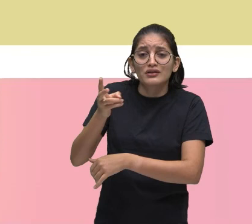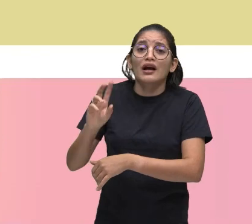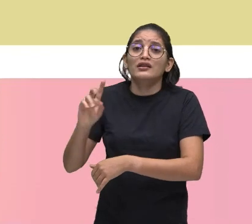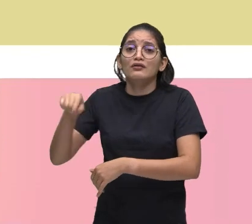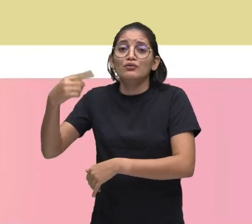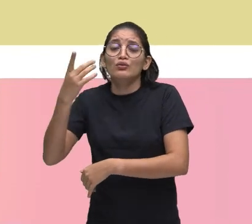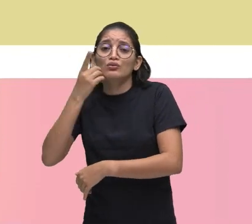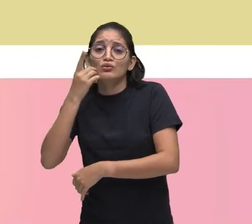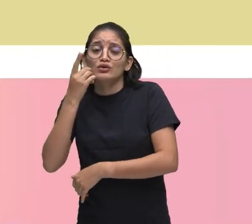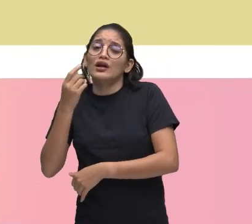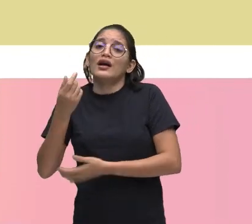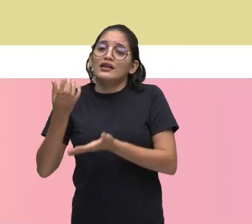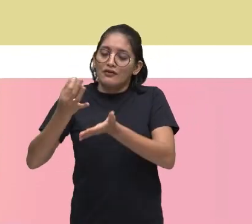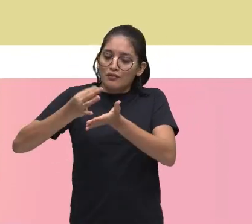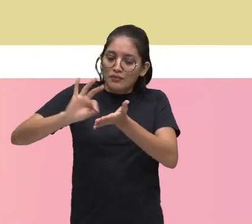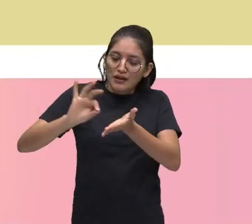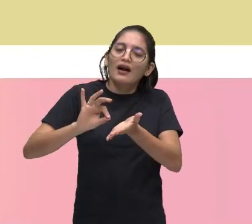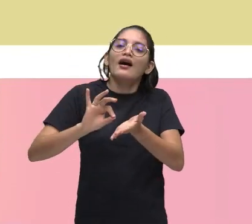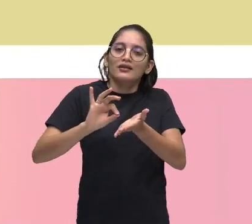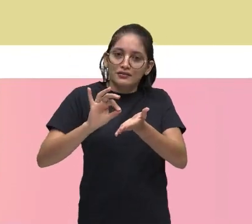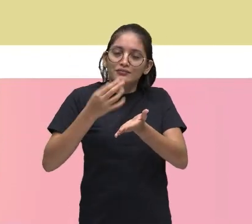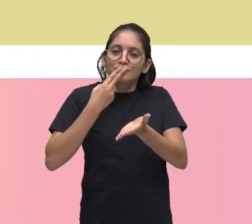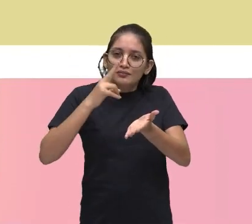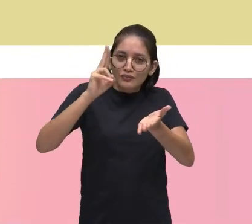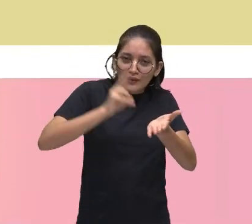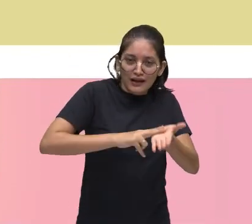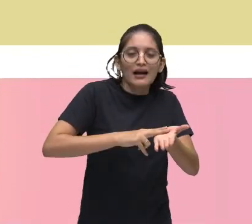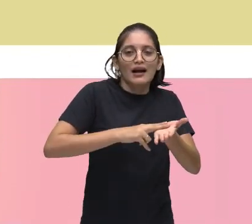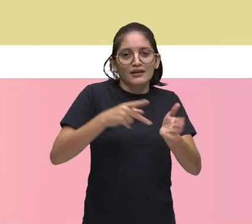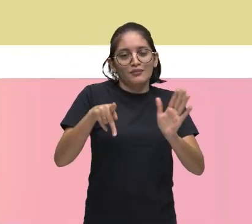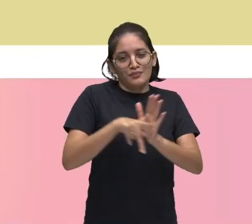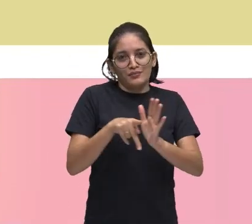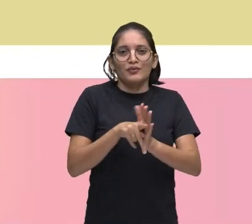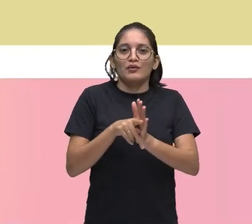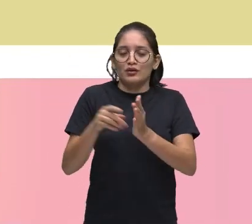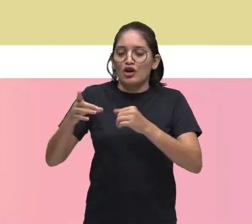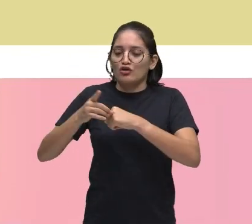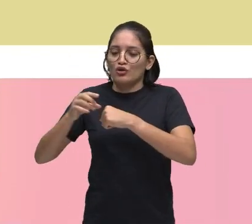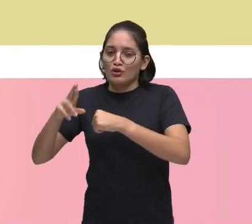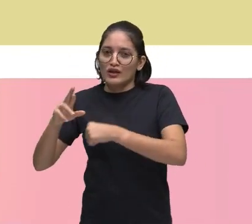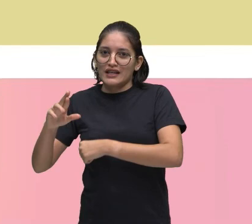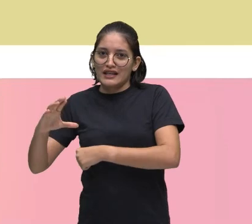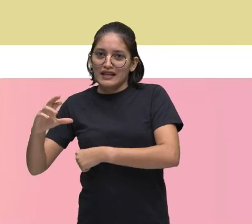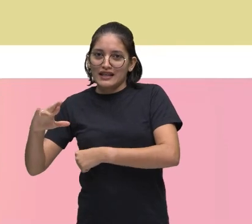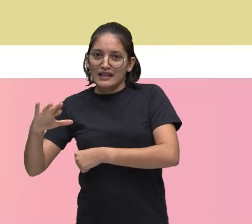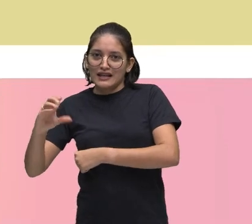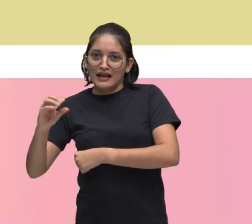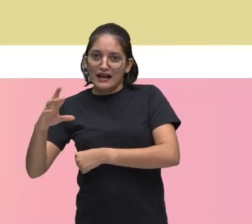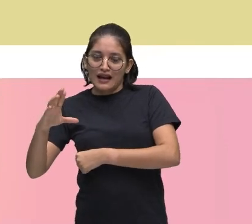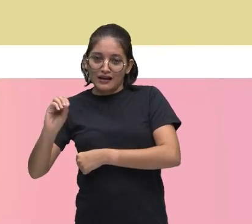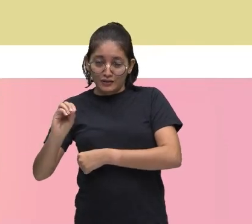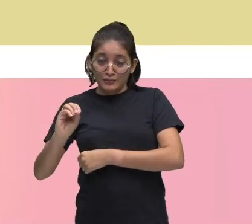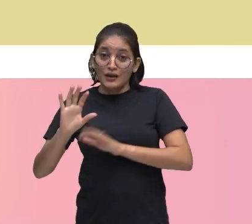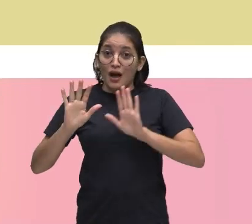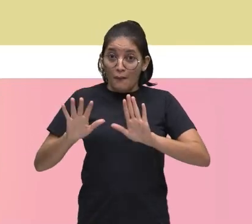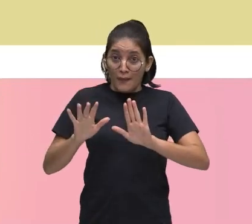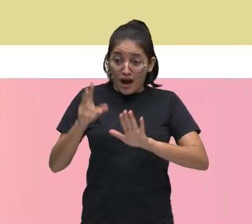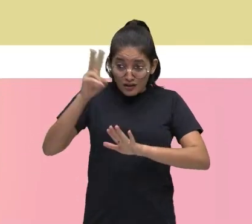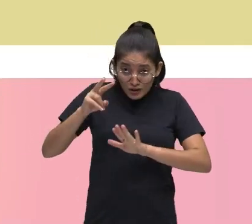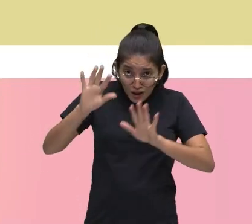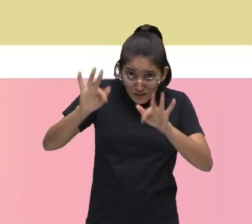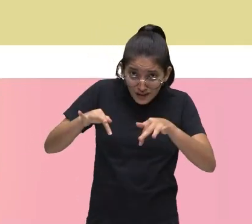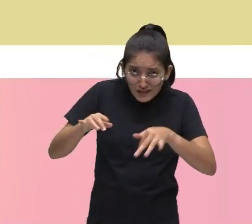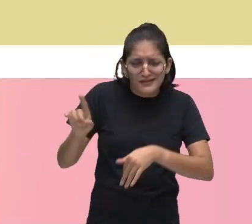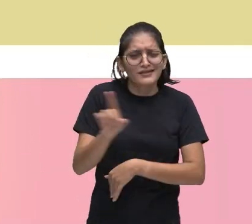carta assinada pelo Dr. Ricardo Stoddart, o seu antigo aluno, mais conhecido como Ricardo. Mas a história não terminou